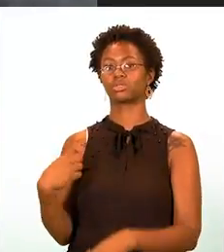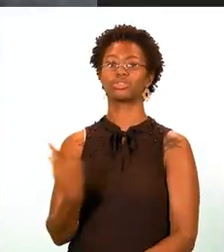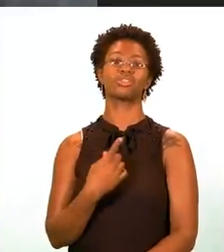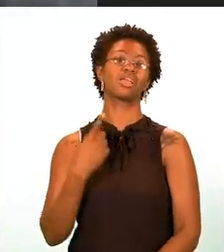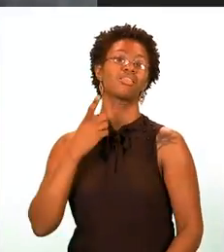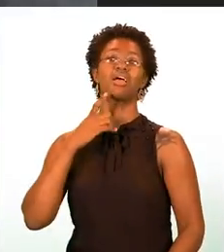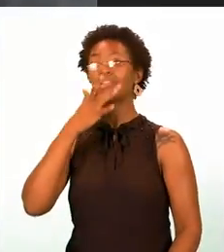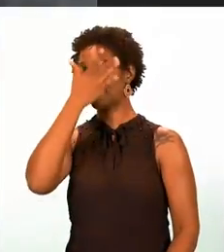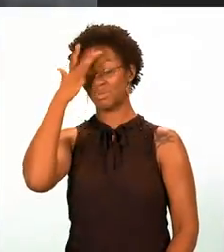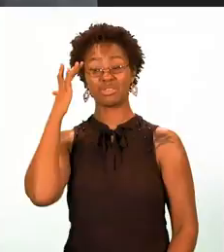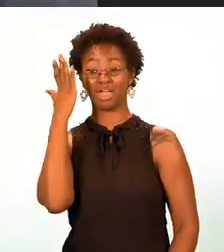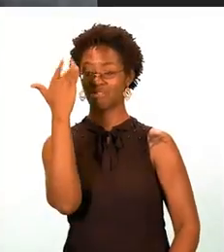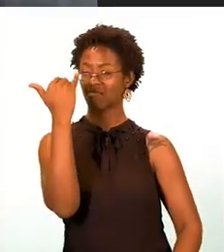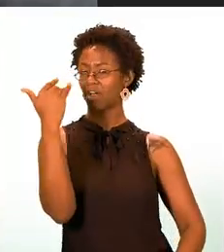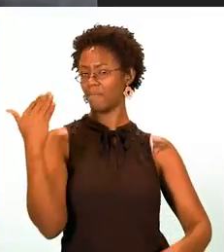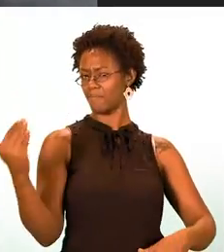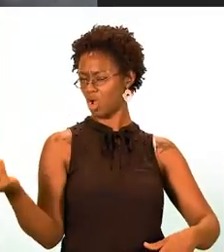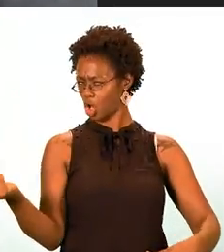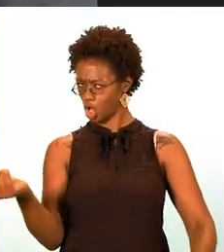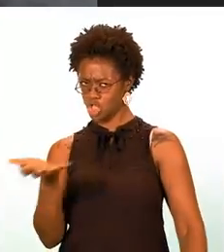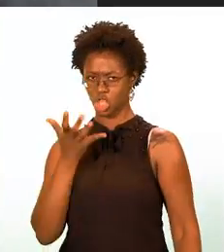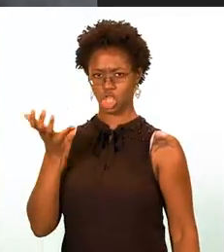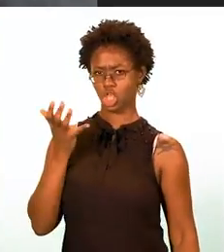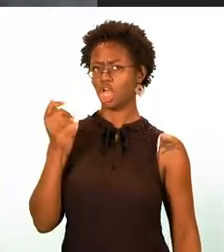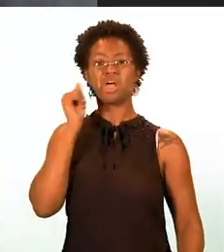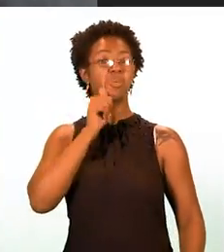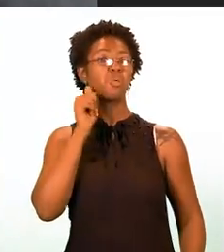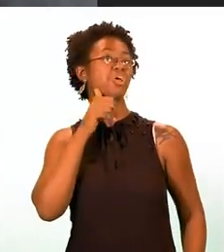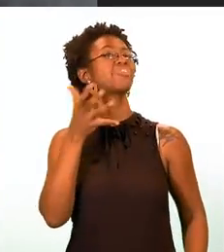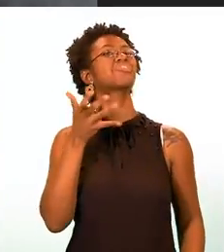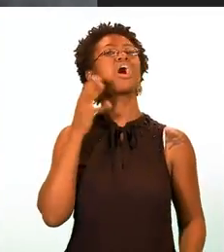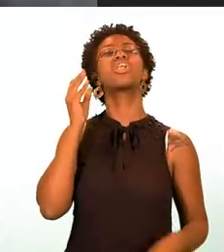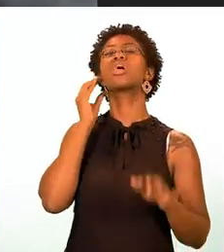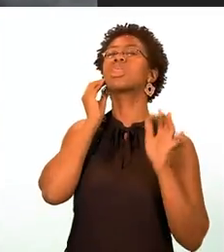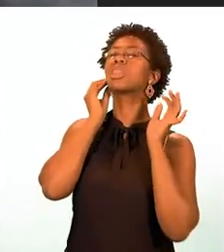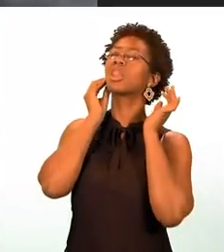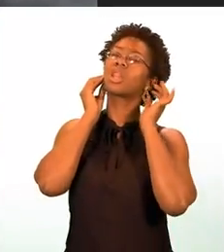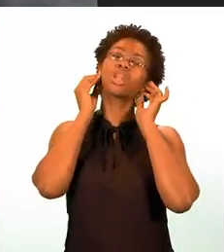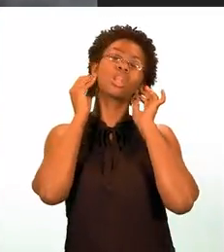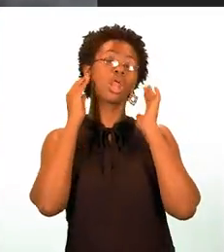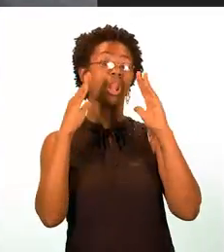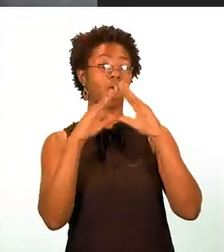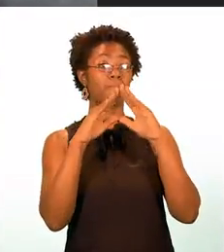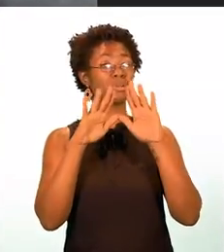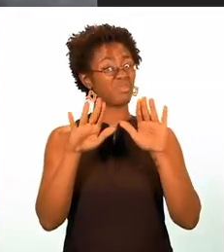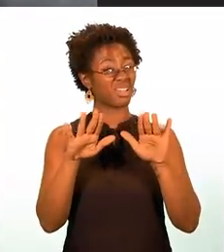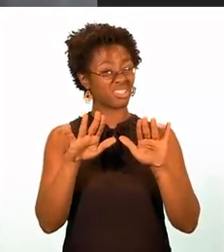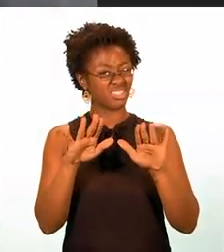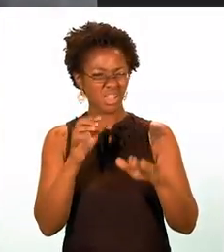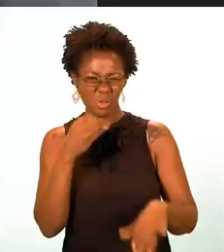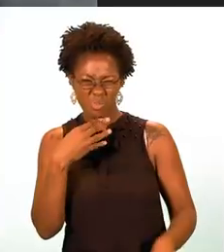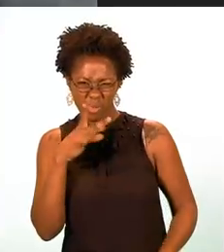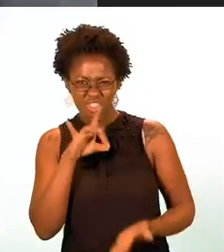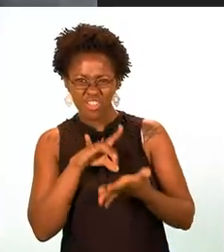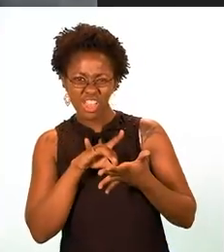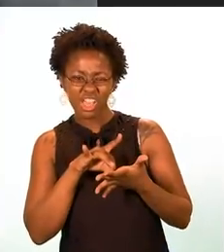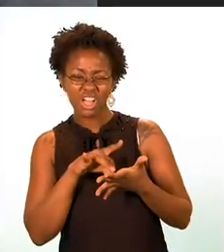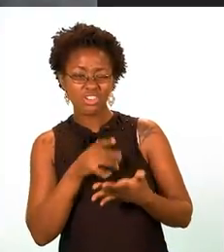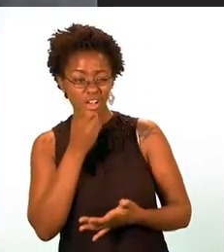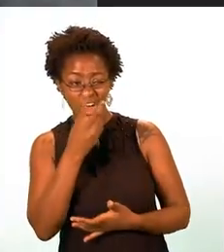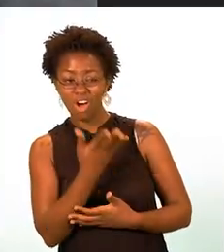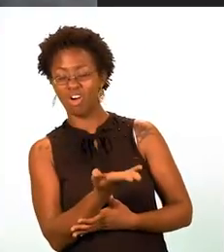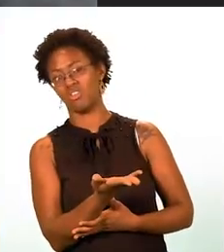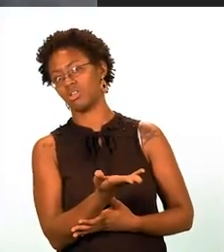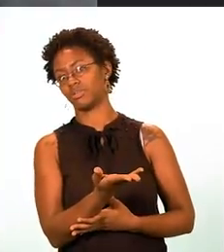requisitado, desejado diamante, que 10 entre 10 mulheres desejam. Mas será que vale realmente a pena? Olha